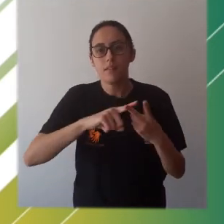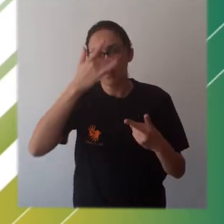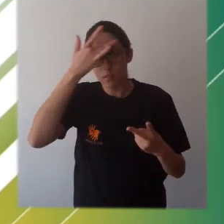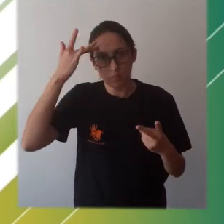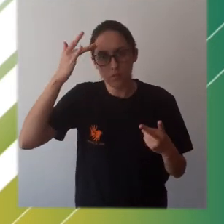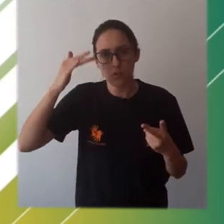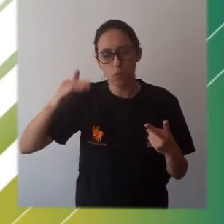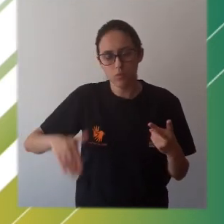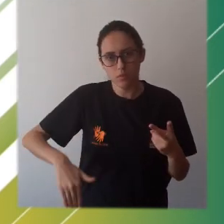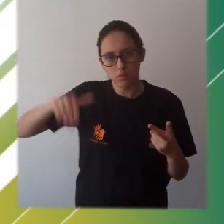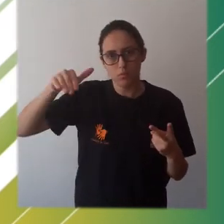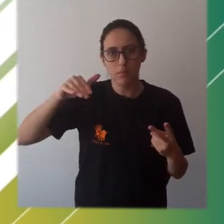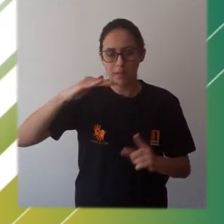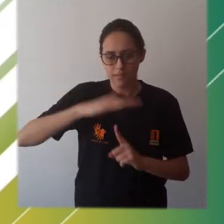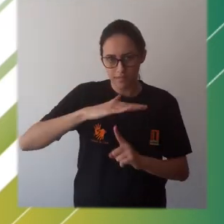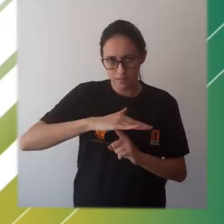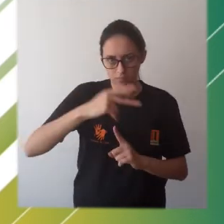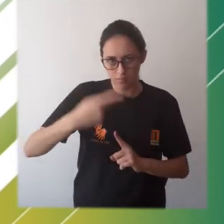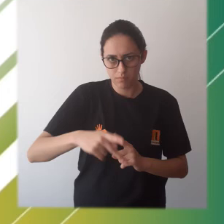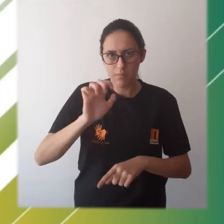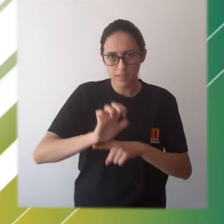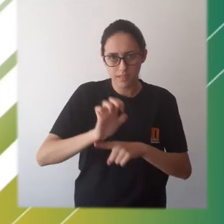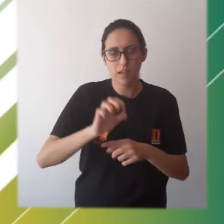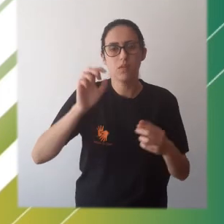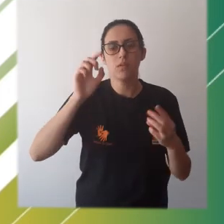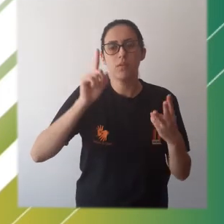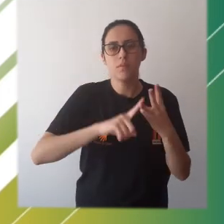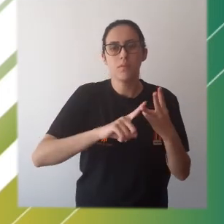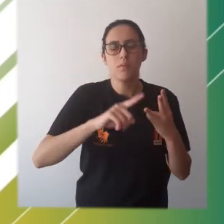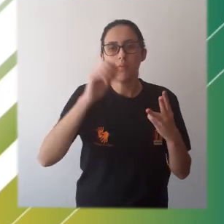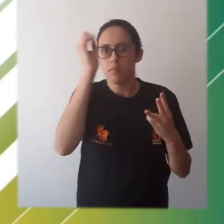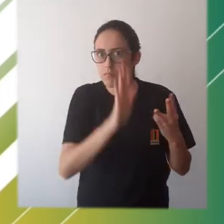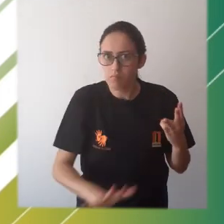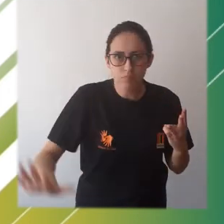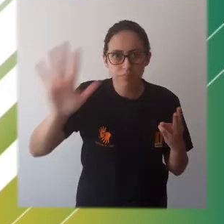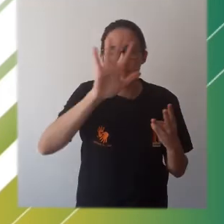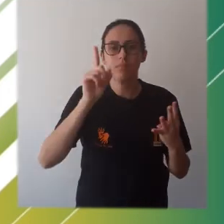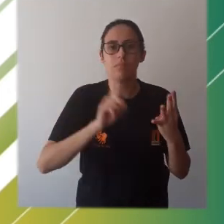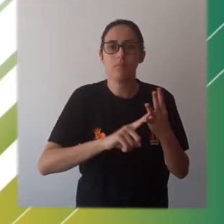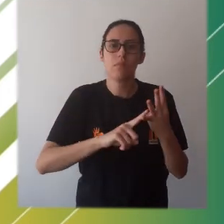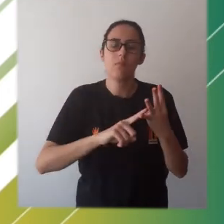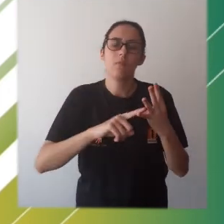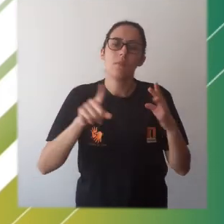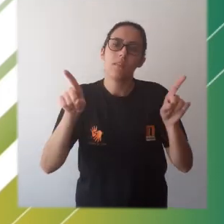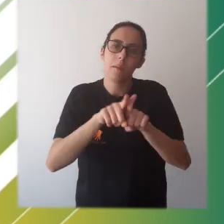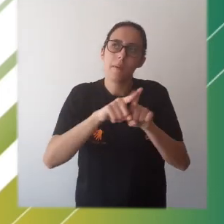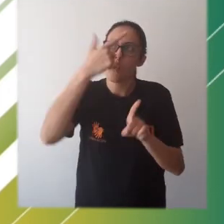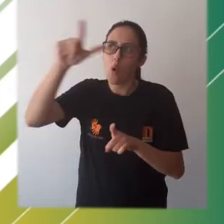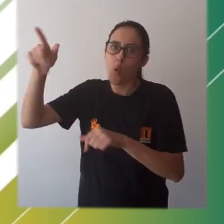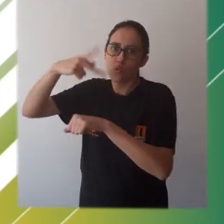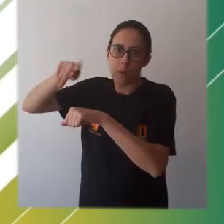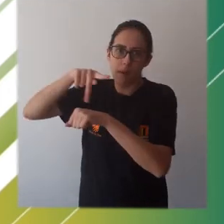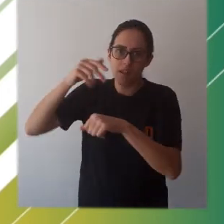o atleta nível estadual, o atleta nível nacional e o atleta categoria olímpico, que são os atletas que participam de competições